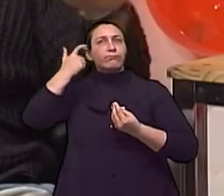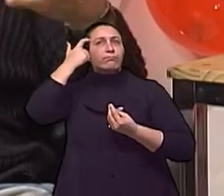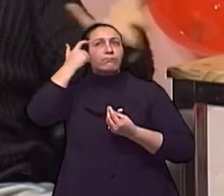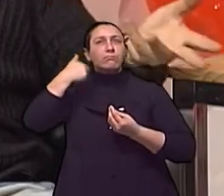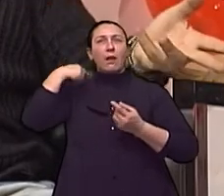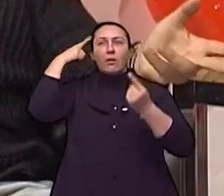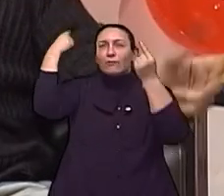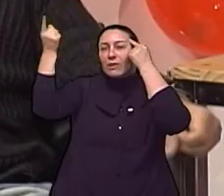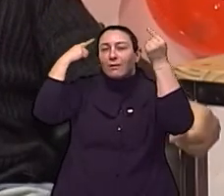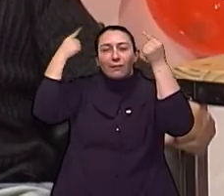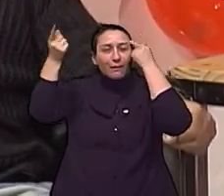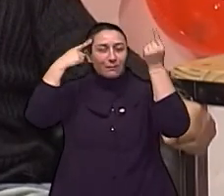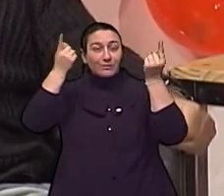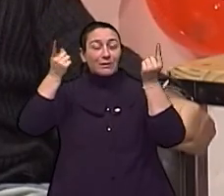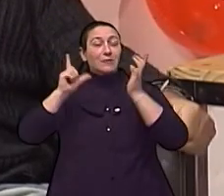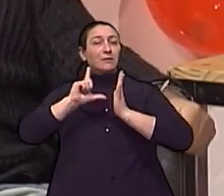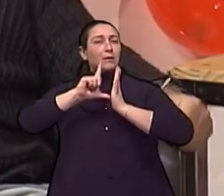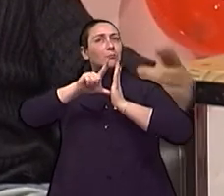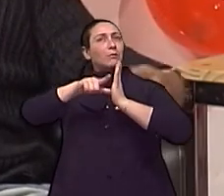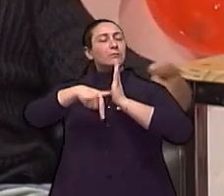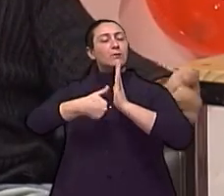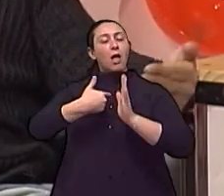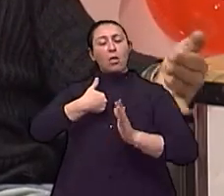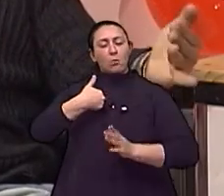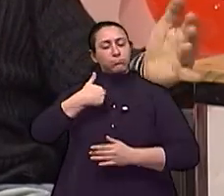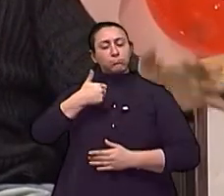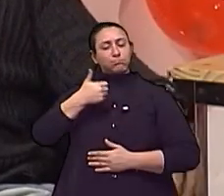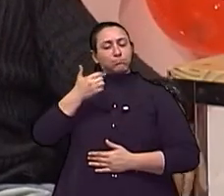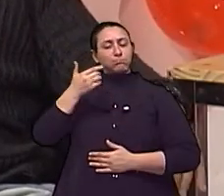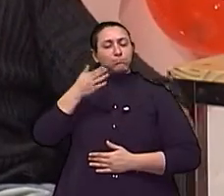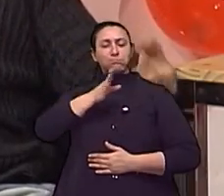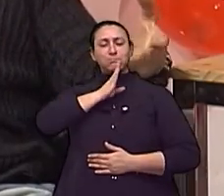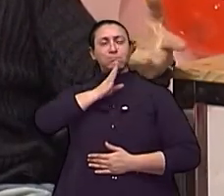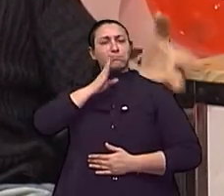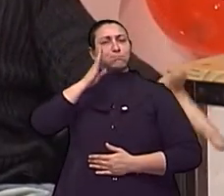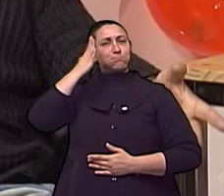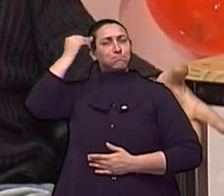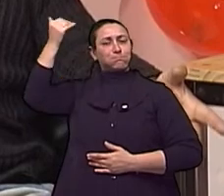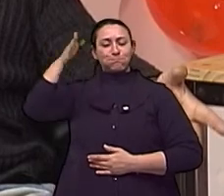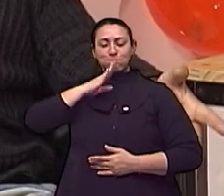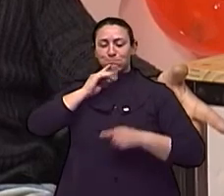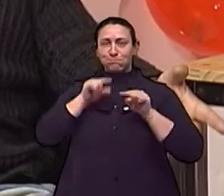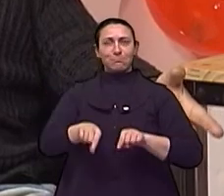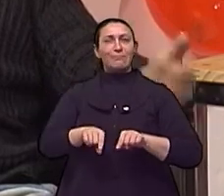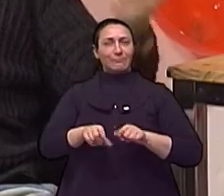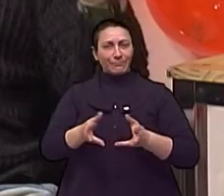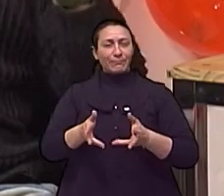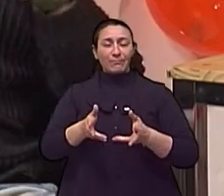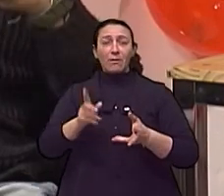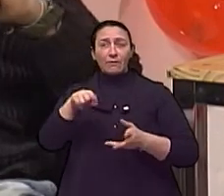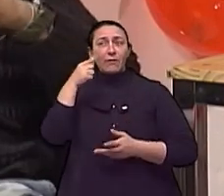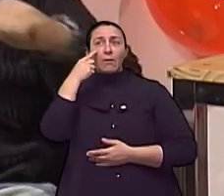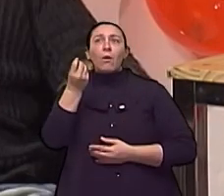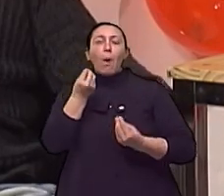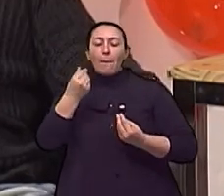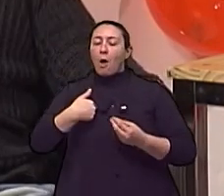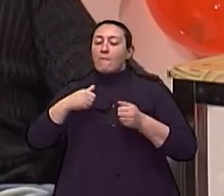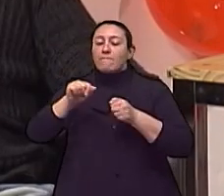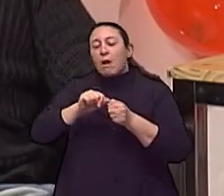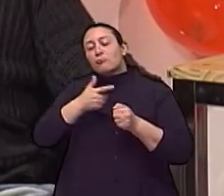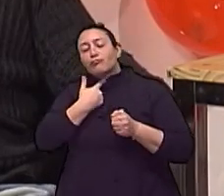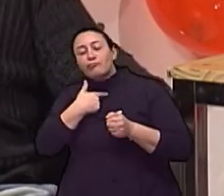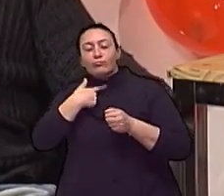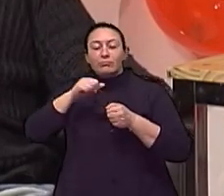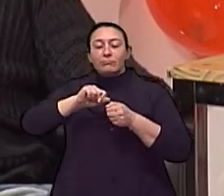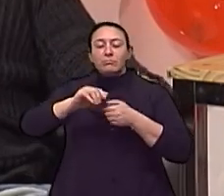e se torna uma mestra não atendeu olha aqui percurso a partir de um hobby né claro então interessante que